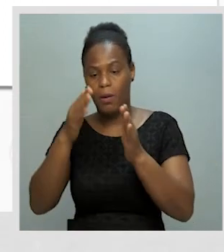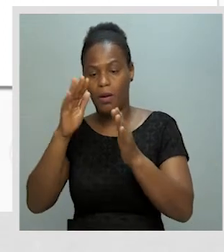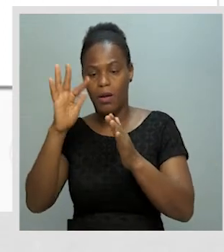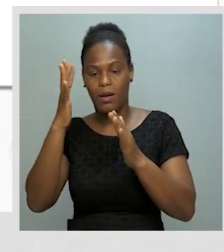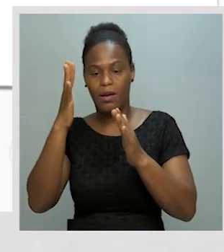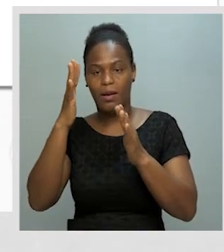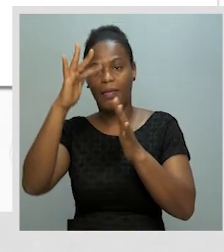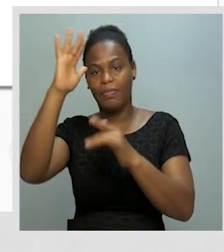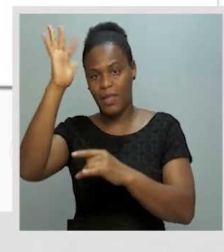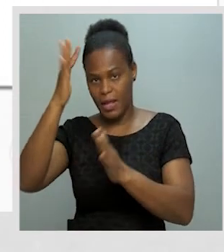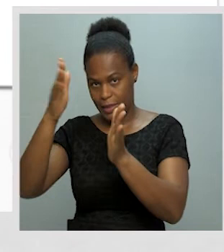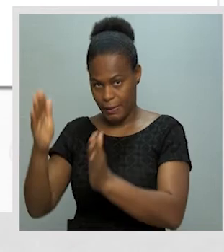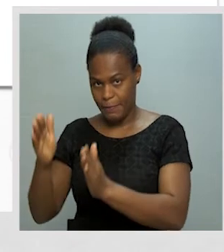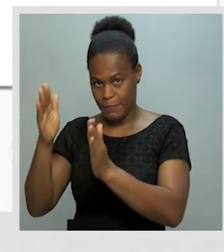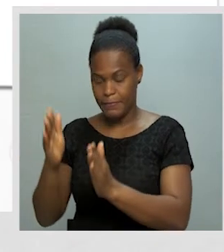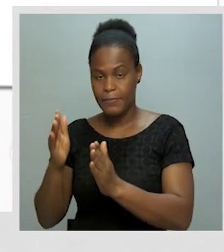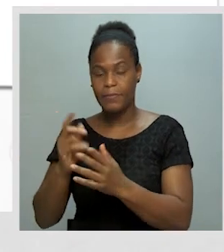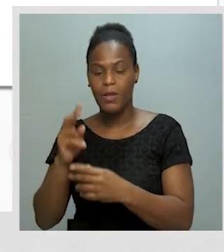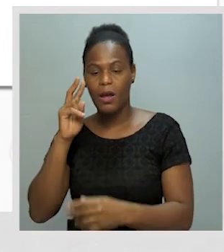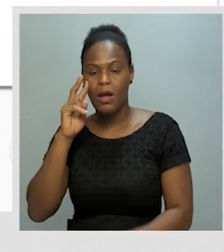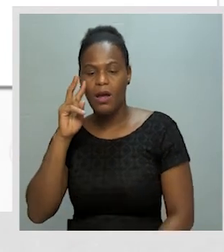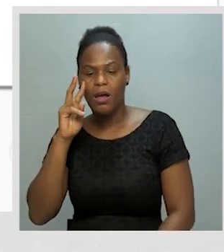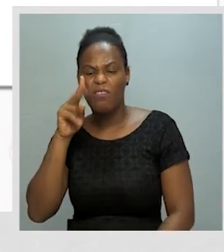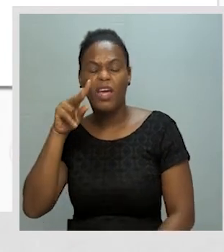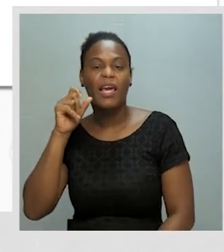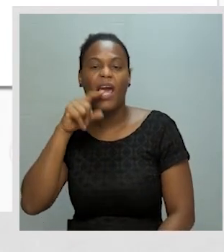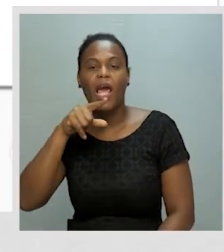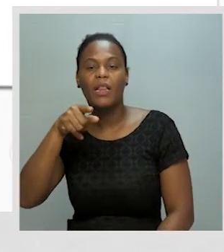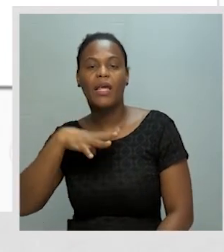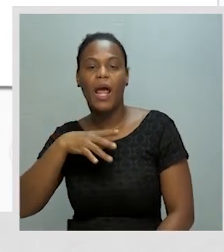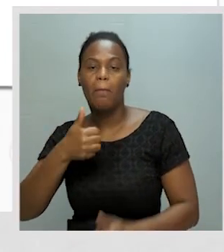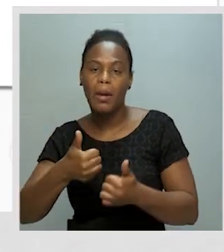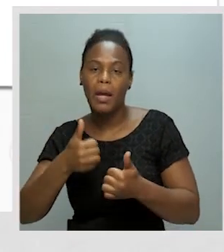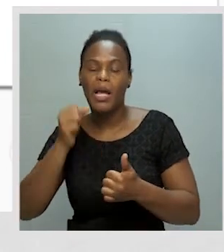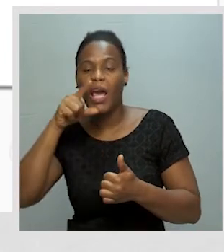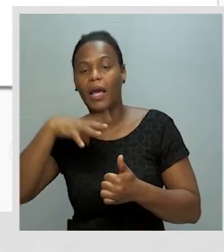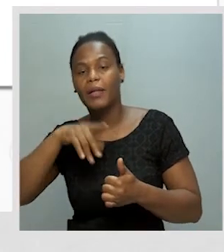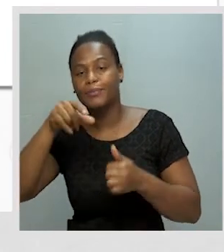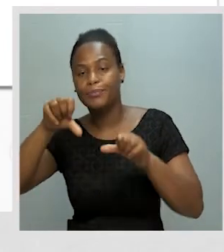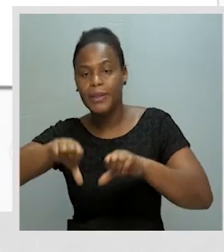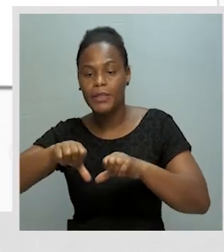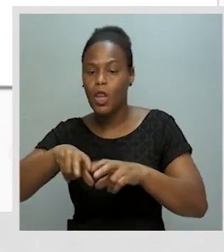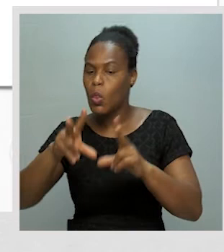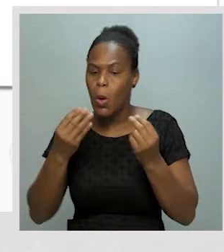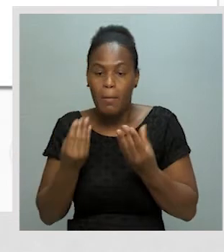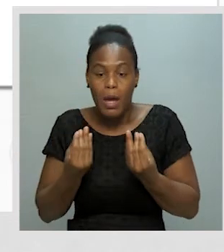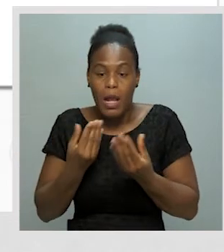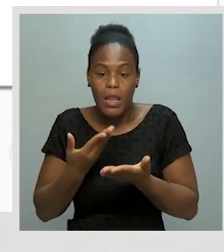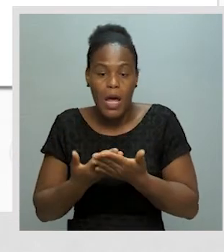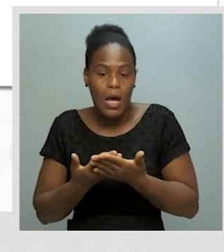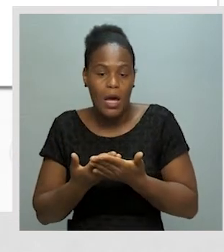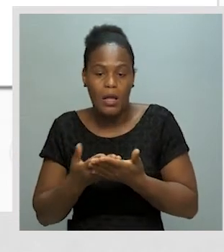à esquerda, à direita, vês quem te quer bem e quem te quer mal. Nunca receis dar